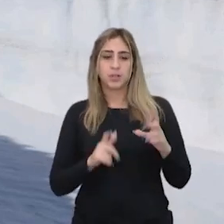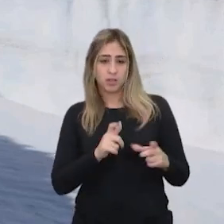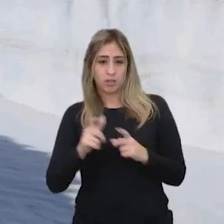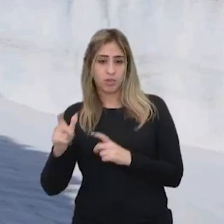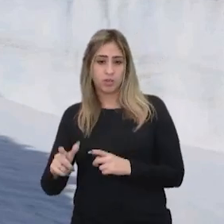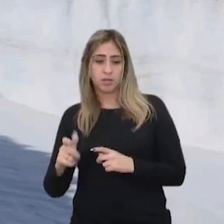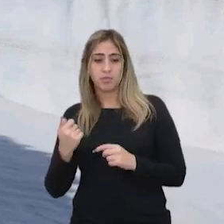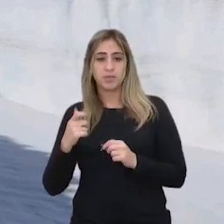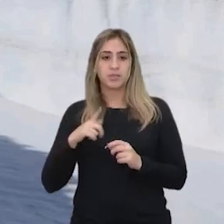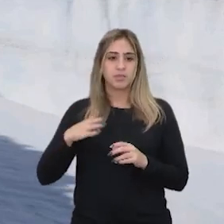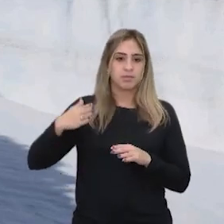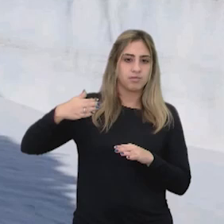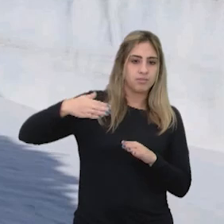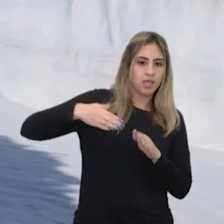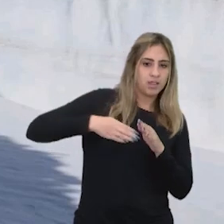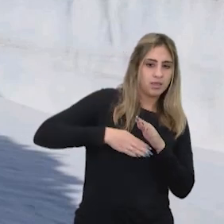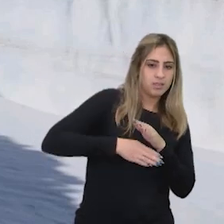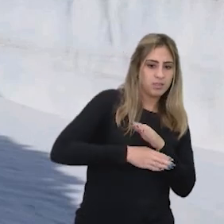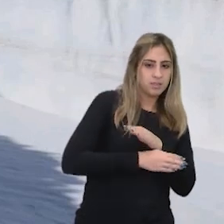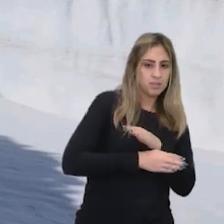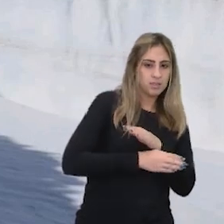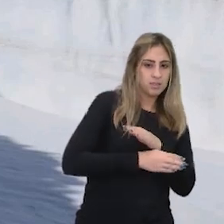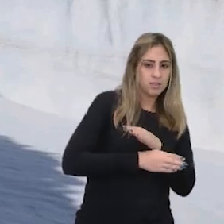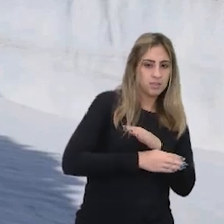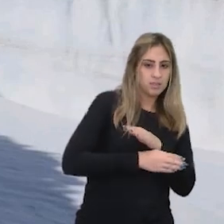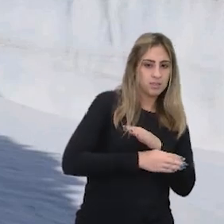você tem que passar por essa greta. Então você escala.